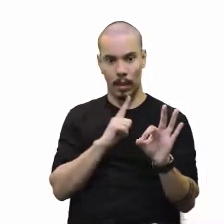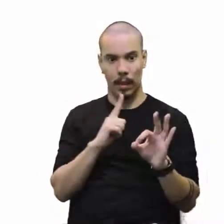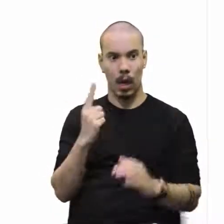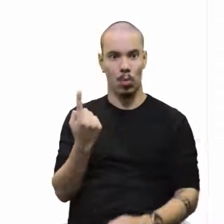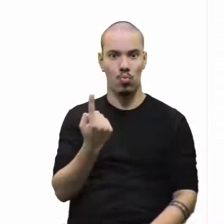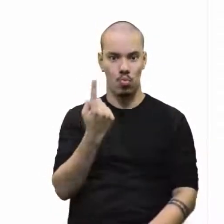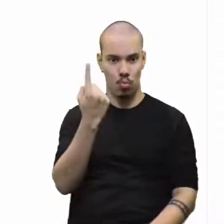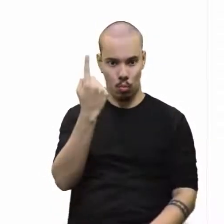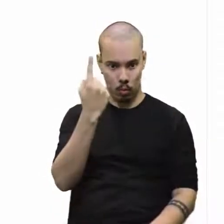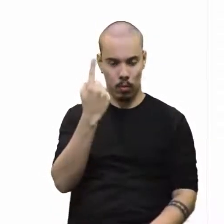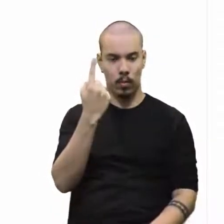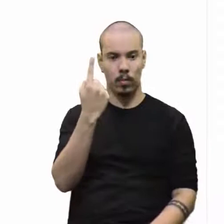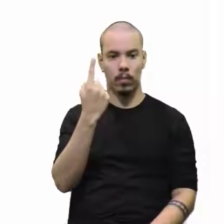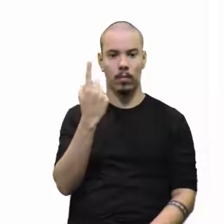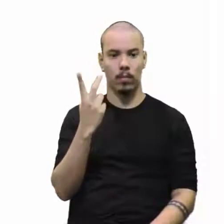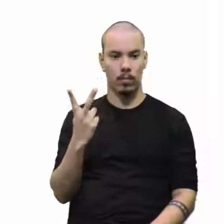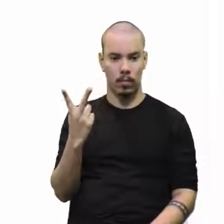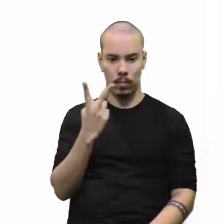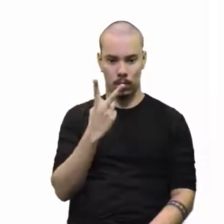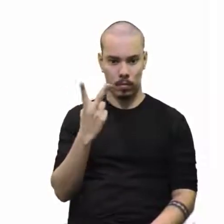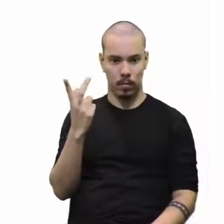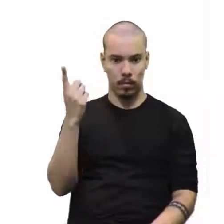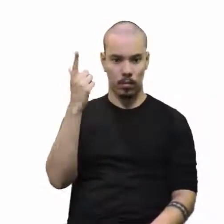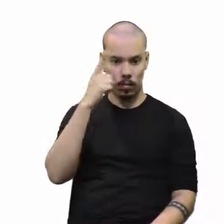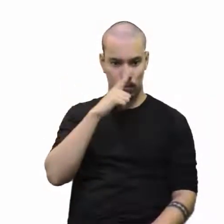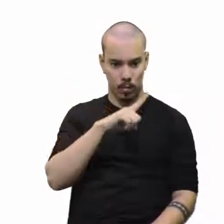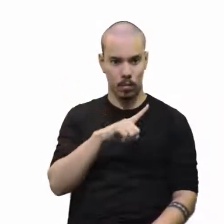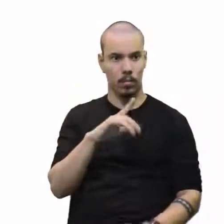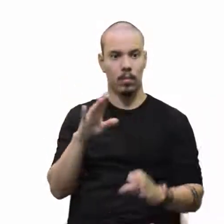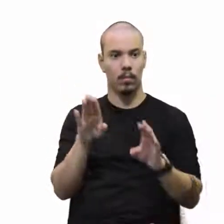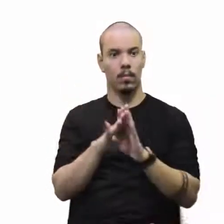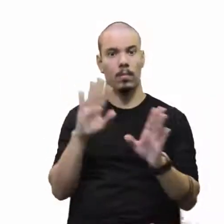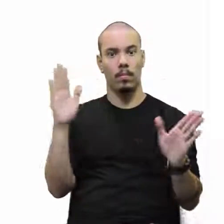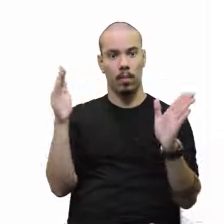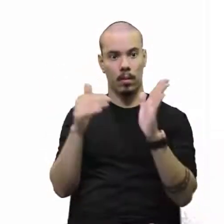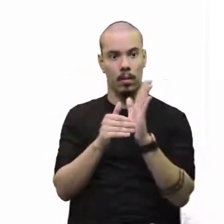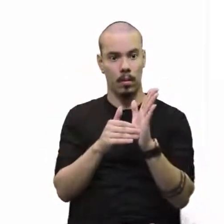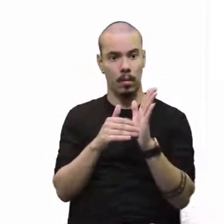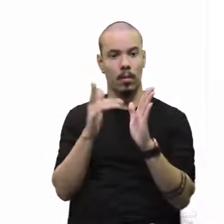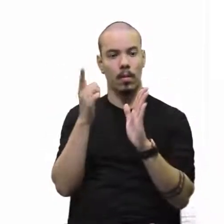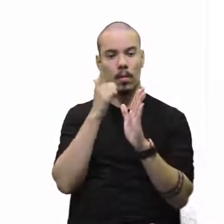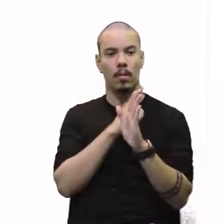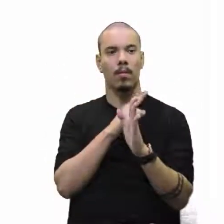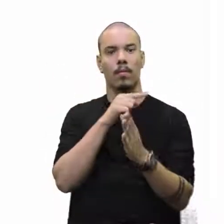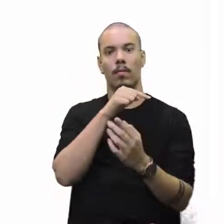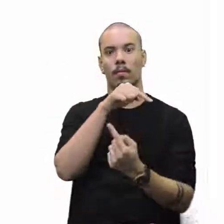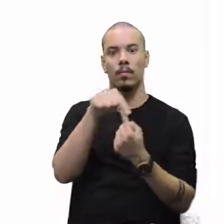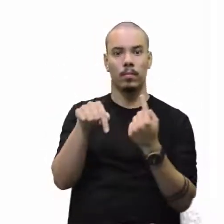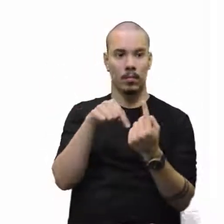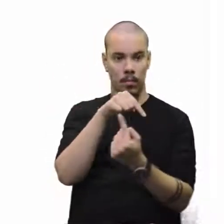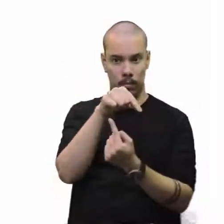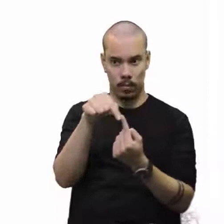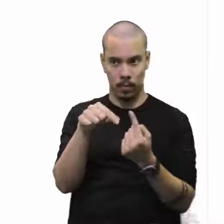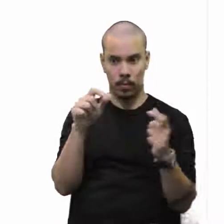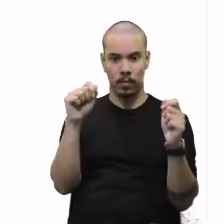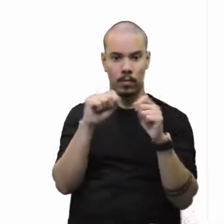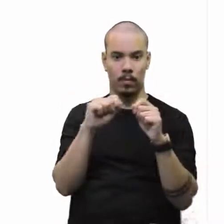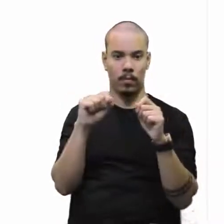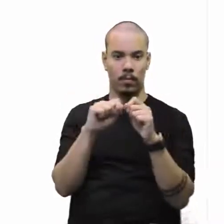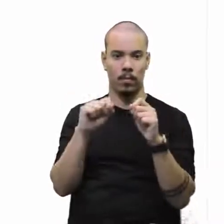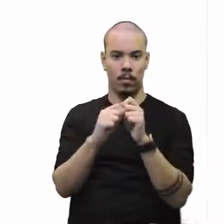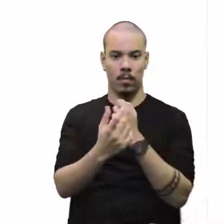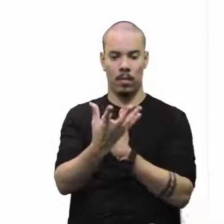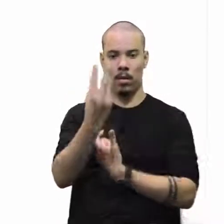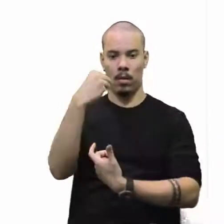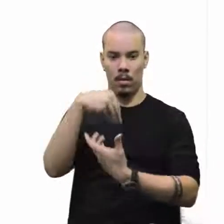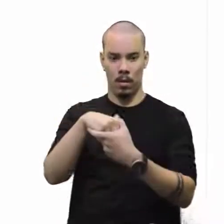aí entre o ponto que lançou a água e o ponto que chega na turbina. Faz girar a turbina. E ela vai, o gerador, dentro do